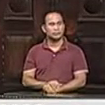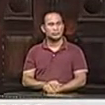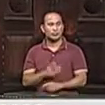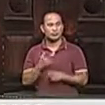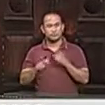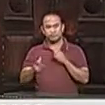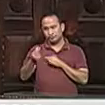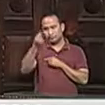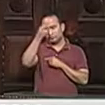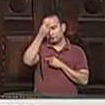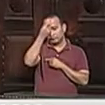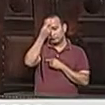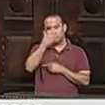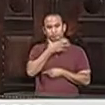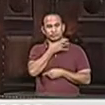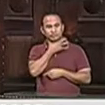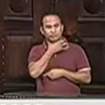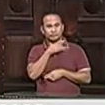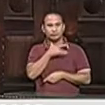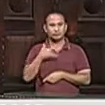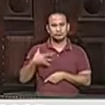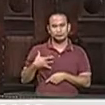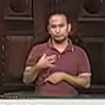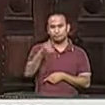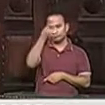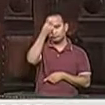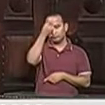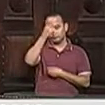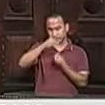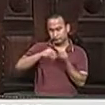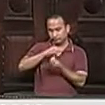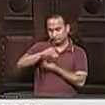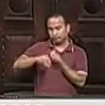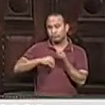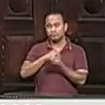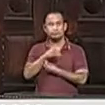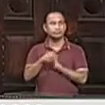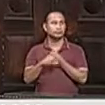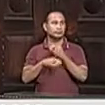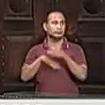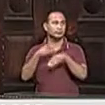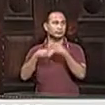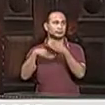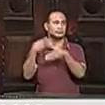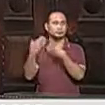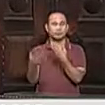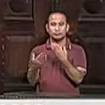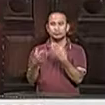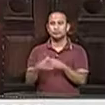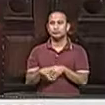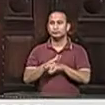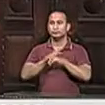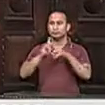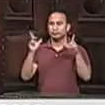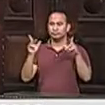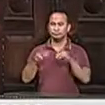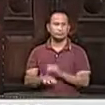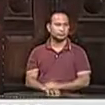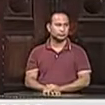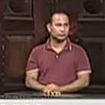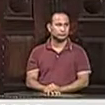psicótica ou numa crise de saúde mental associada ao uso dos diferentes tipos de droga.